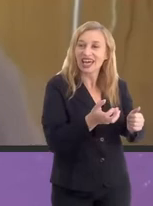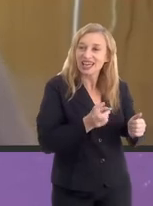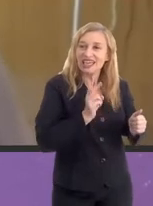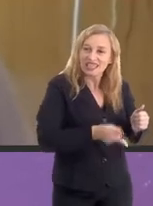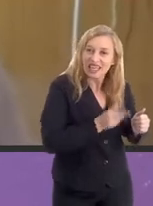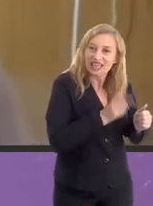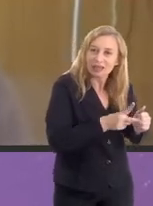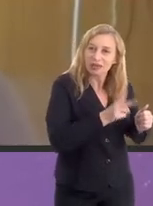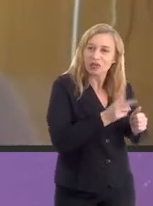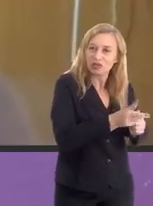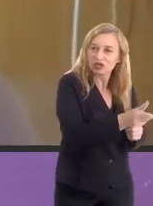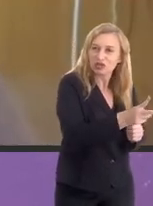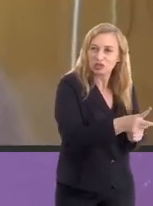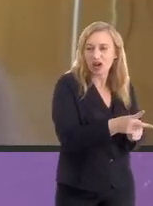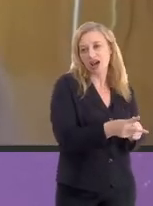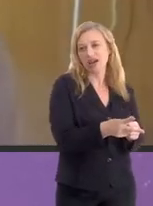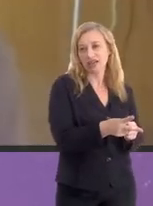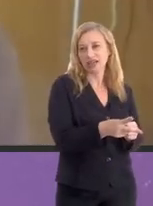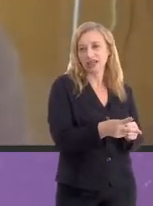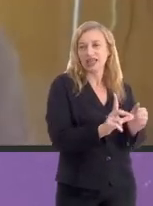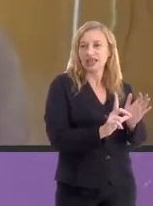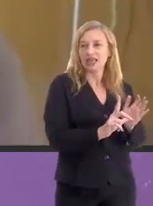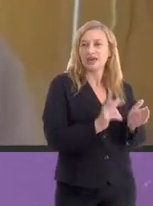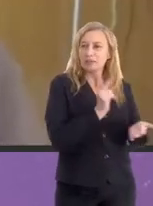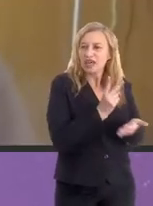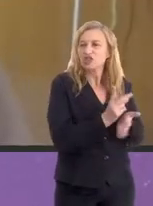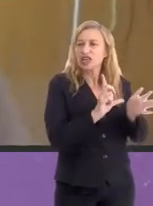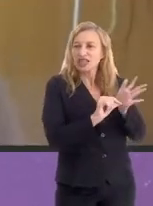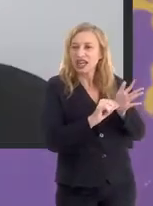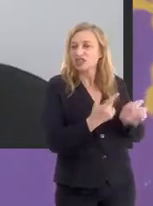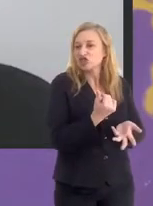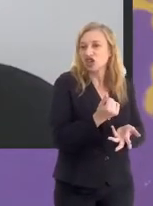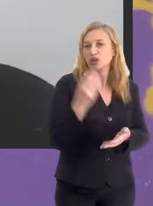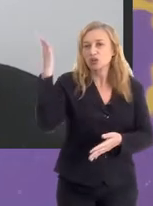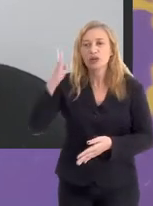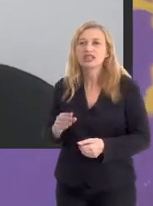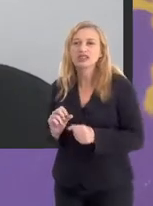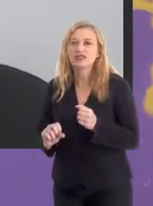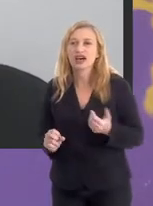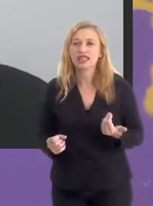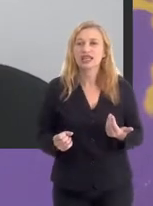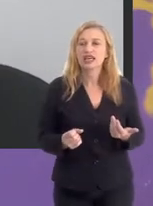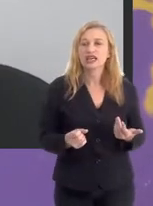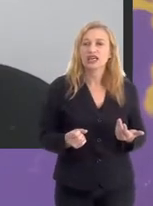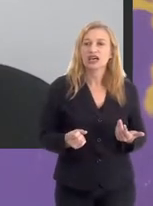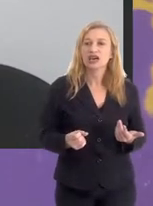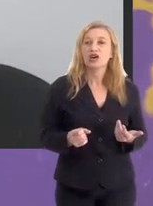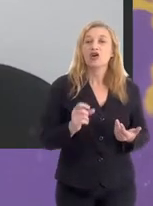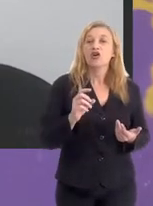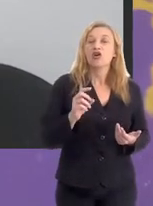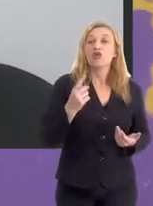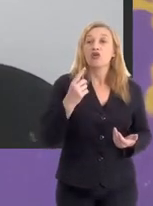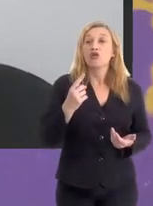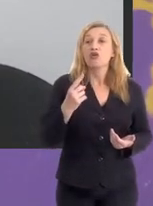sempre postergar as questões esticar a corda o quanto eles podem No Brasil se o prática muito a